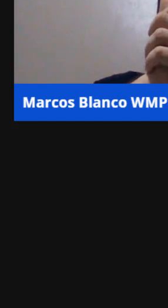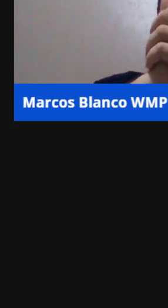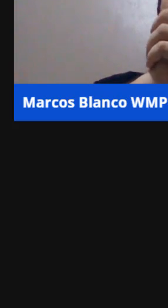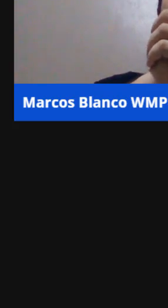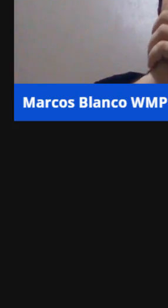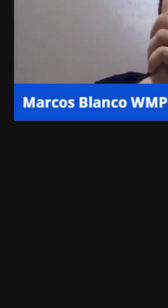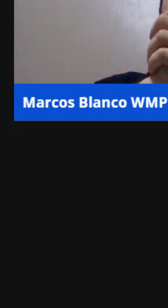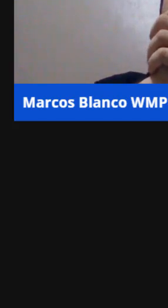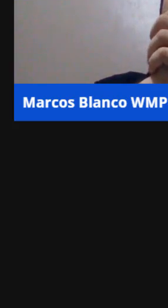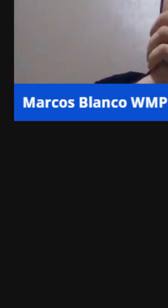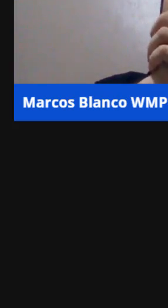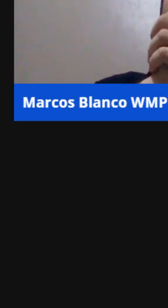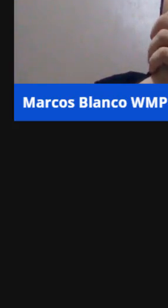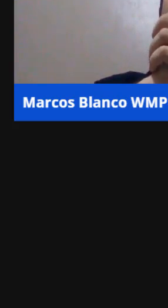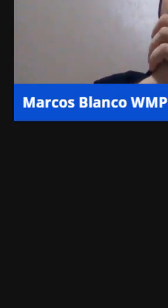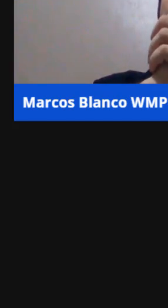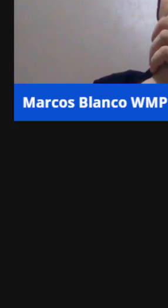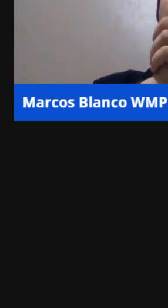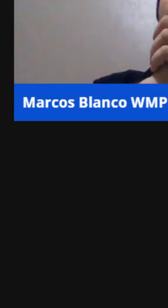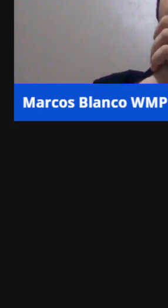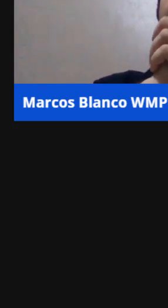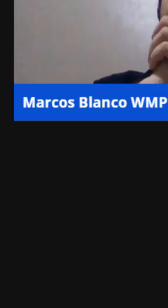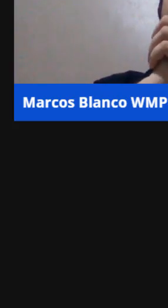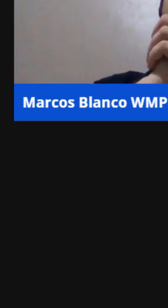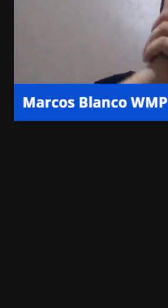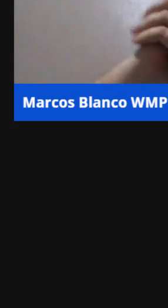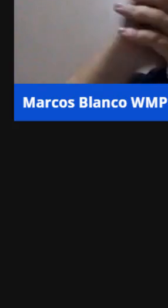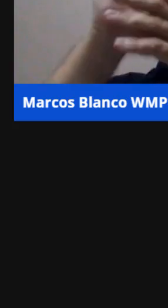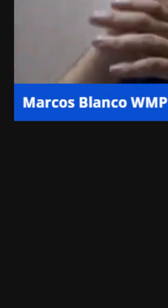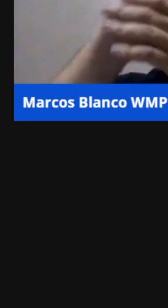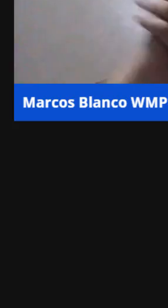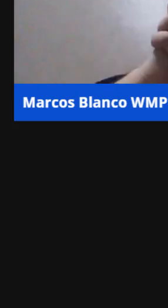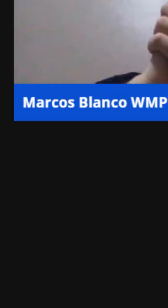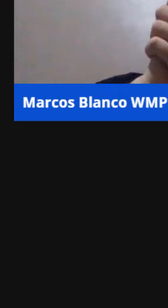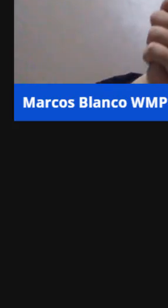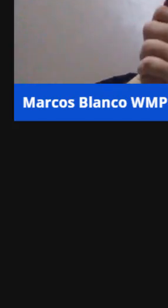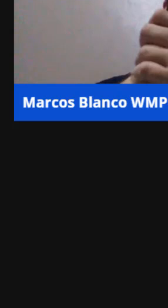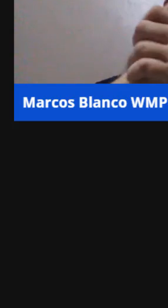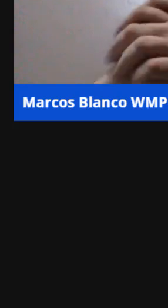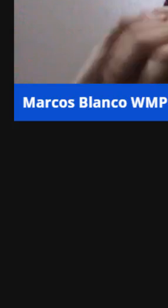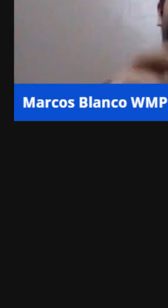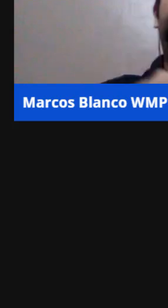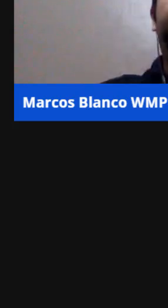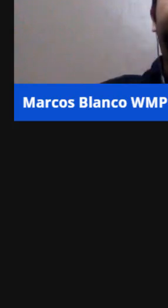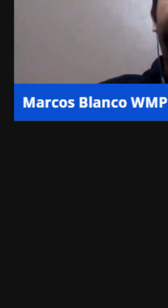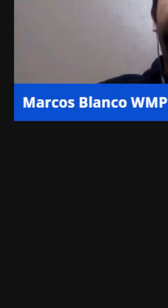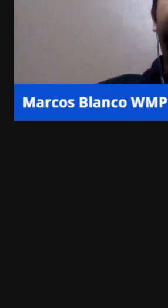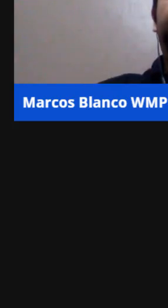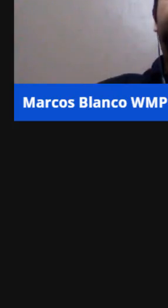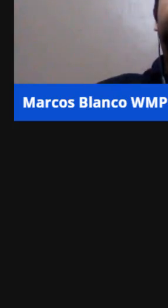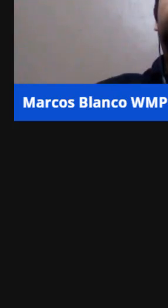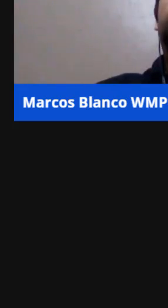que para a gente é bem importante, para que a gente possa estar multiplicando a informação. Obrigado a todos.